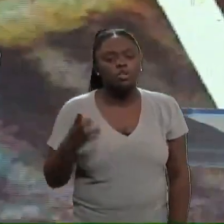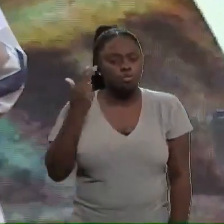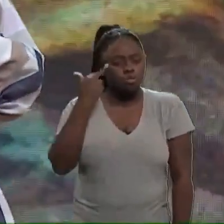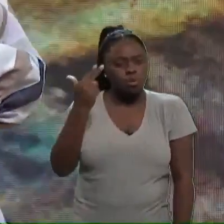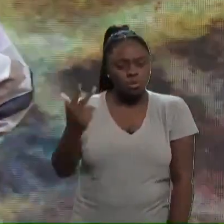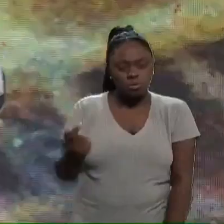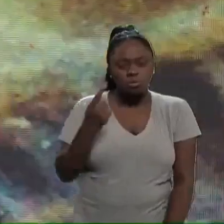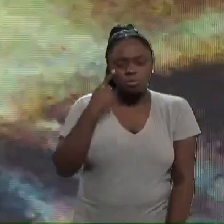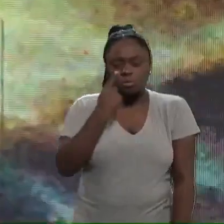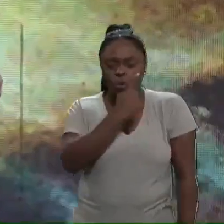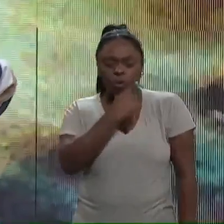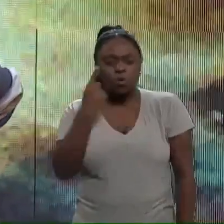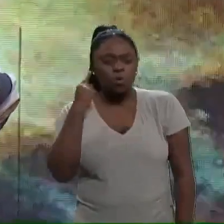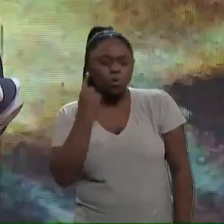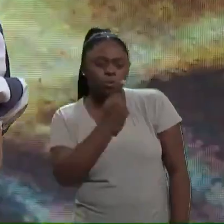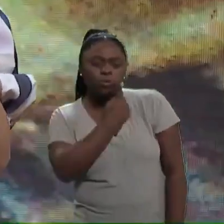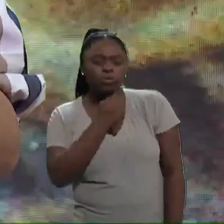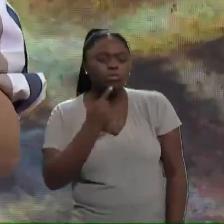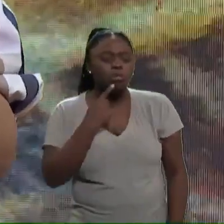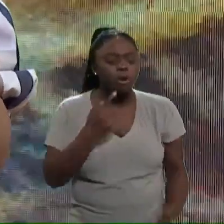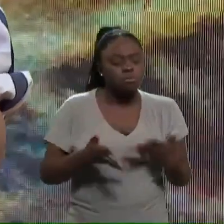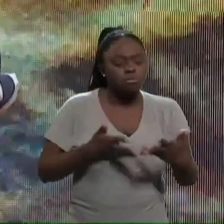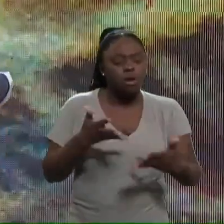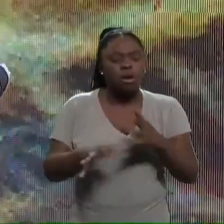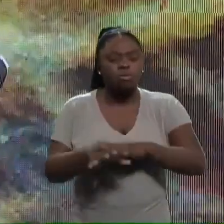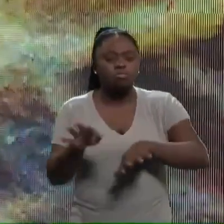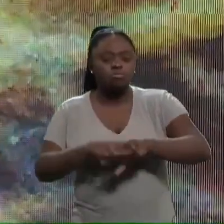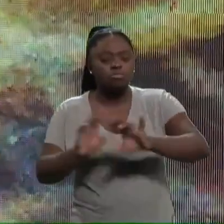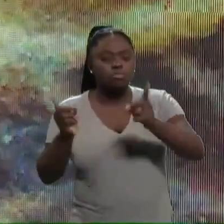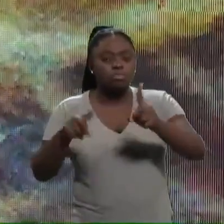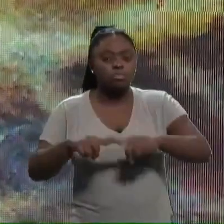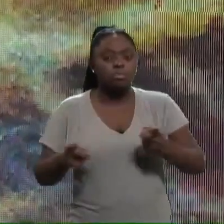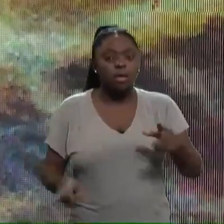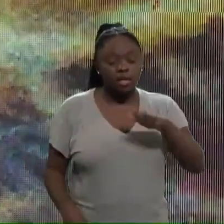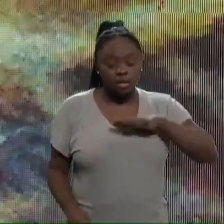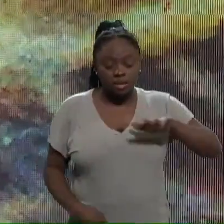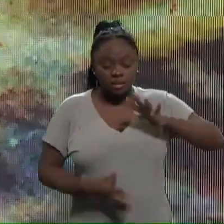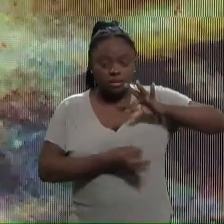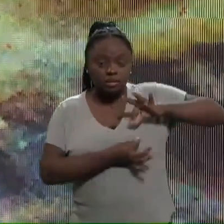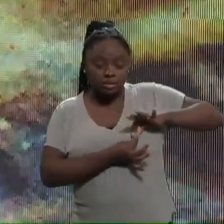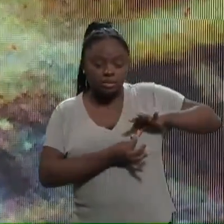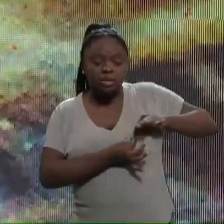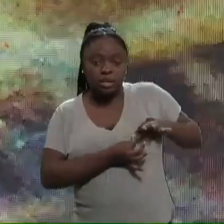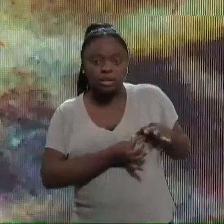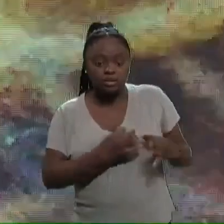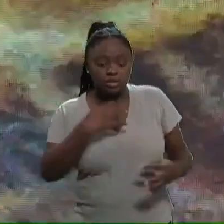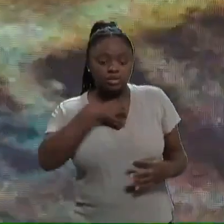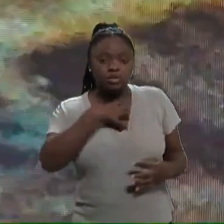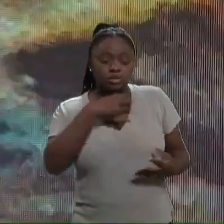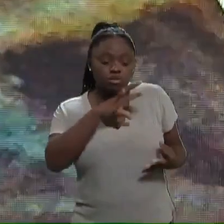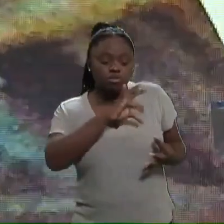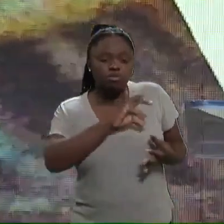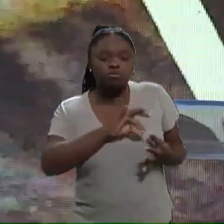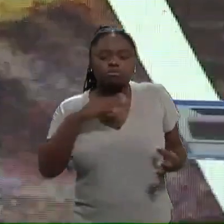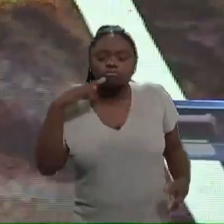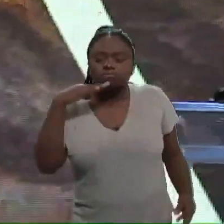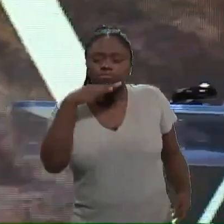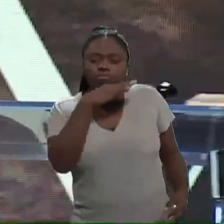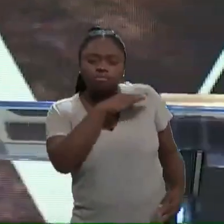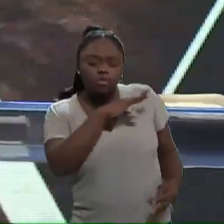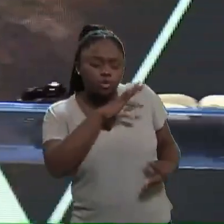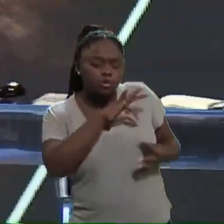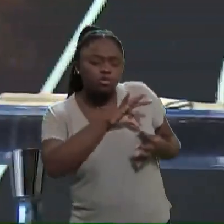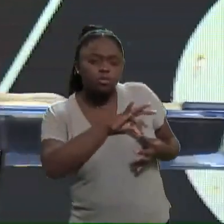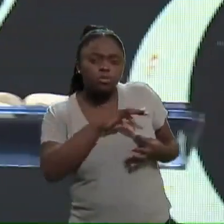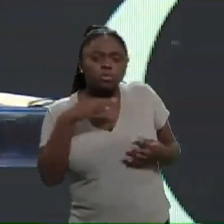naturais. Deus está falando para aguçar os nossos sentidos espirituais. Comece a perceber no Espírito. Comece